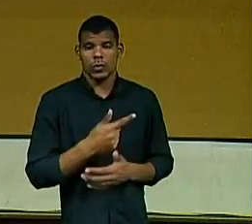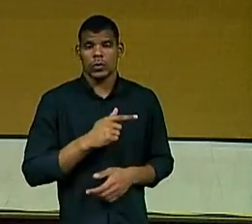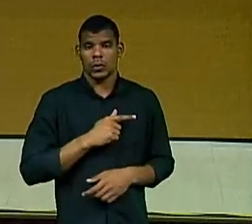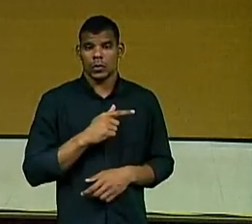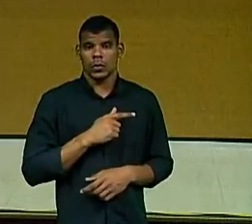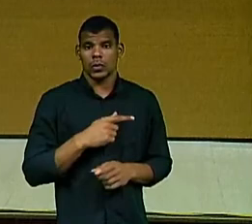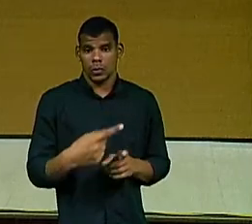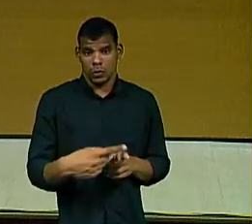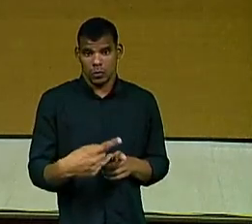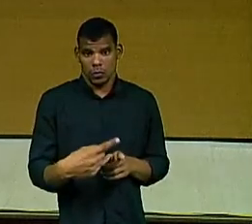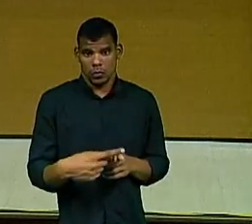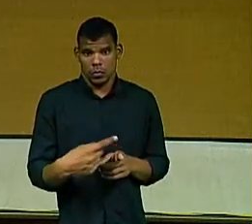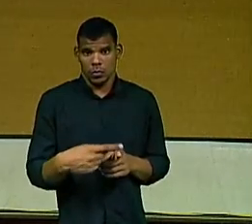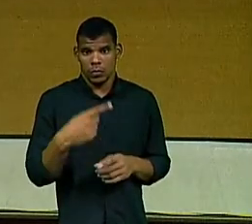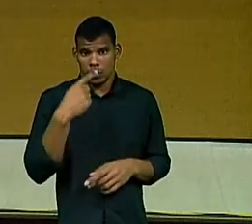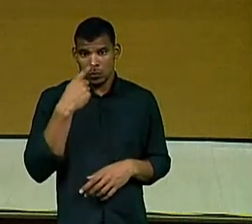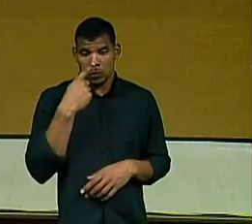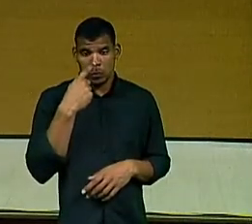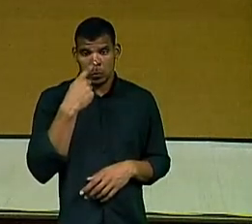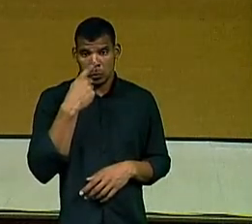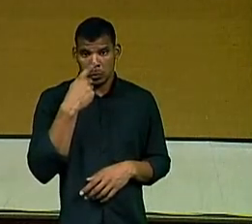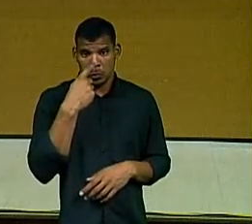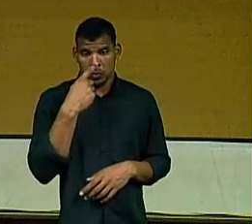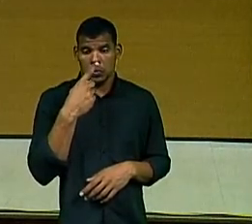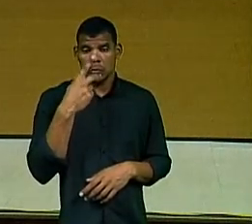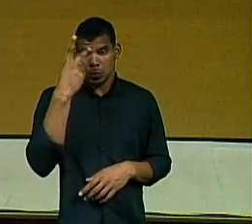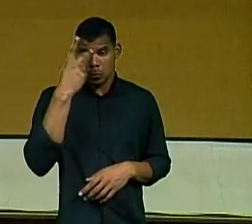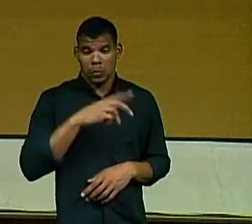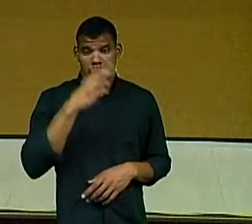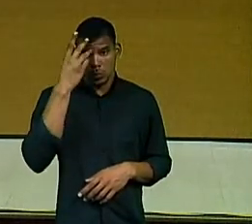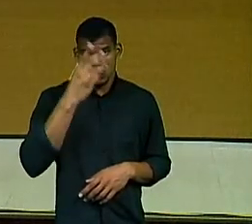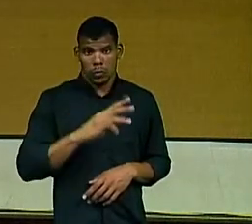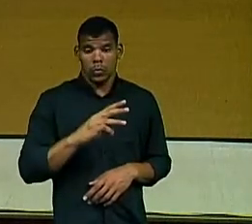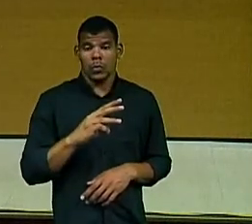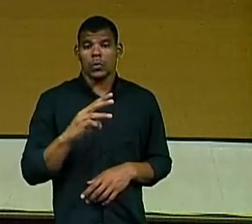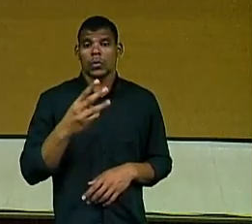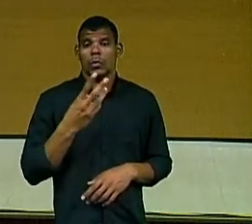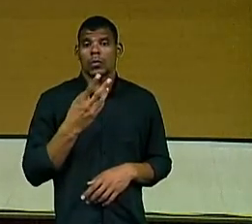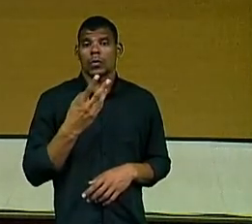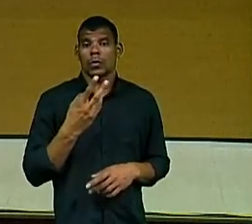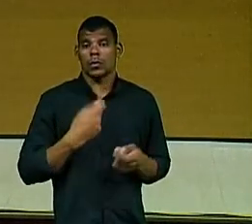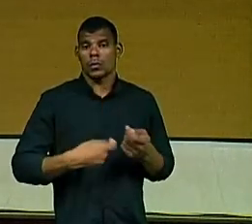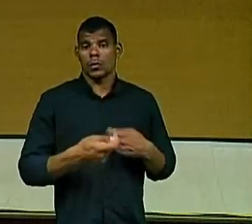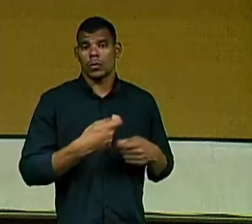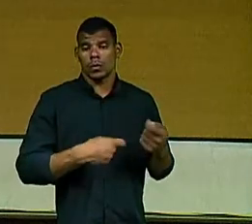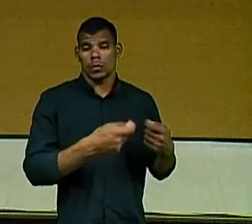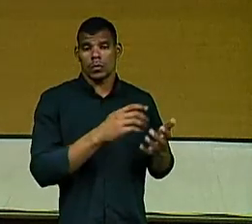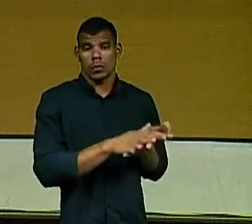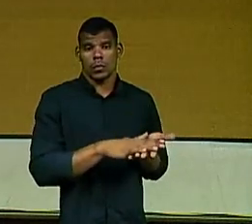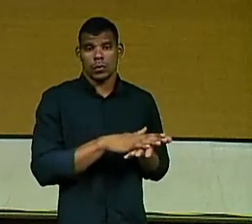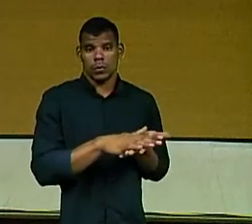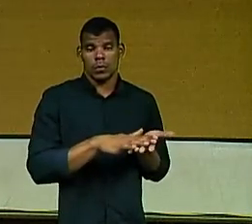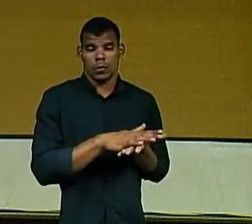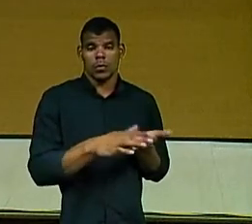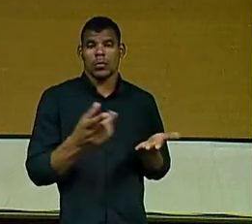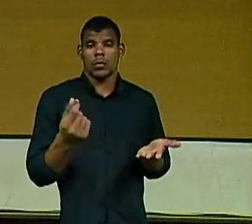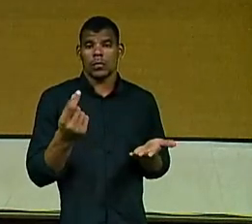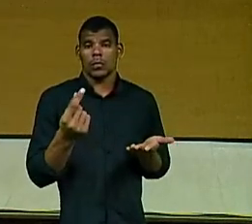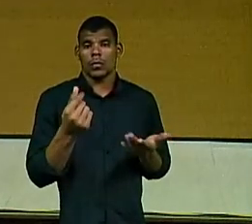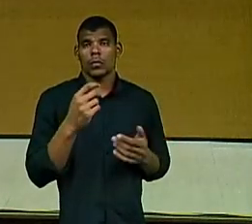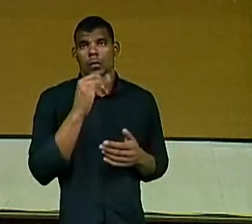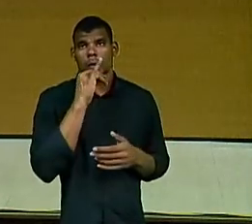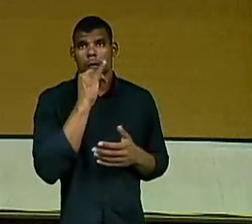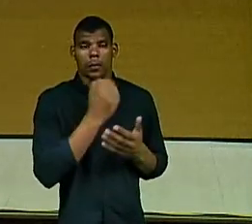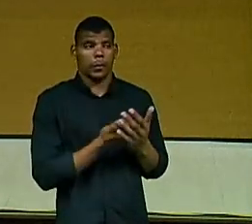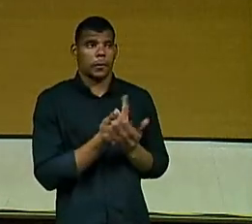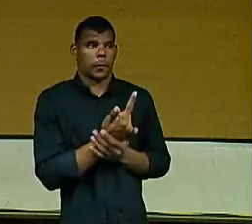isso dá os três dias depois além de não ter mercadoria o preço né que sei lá você comprava